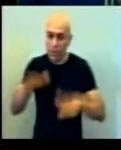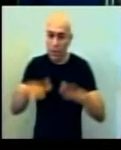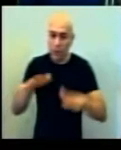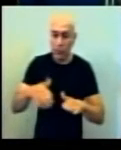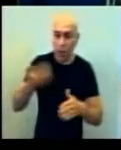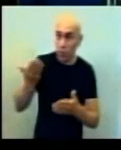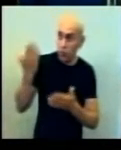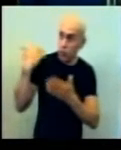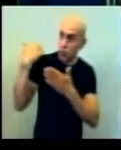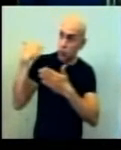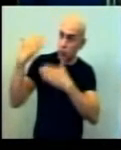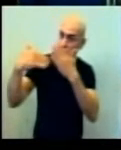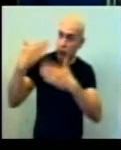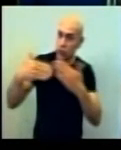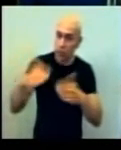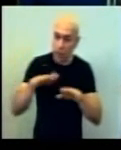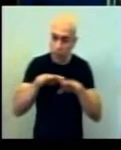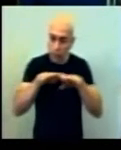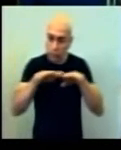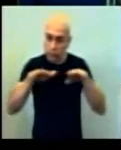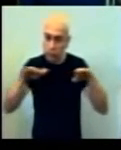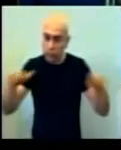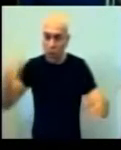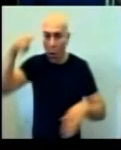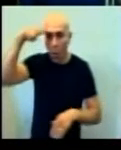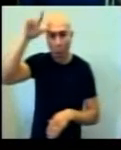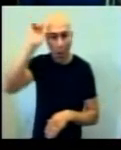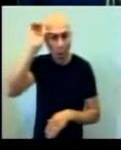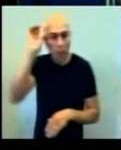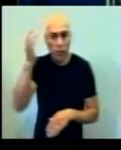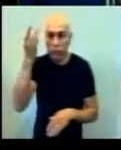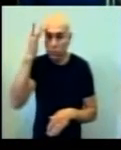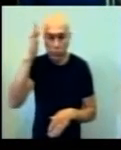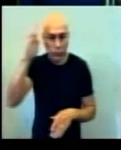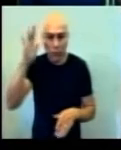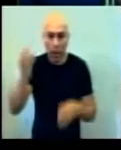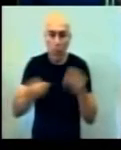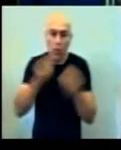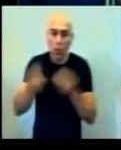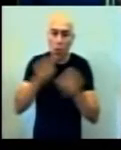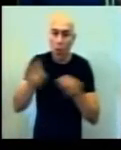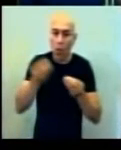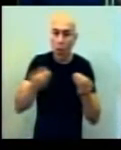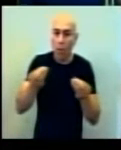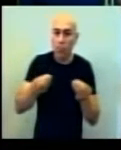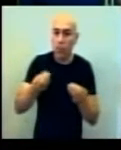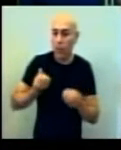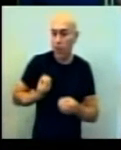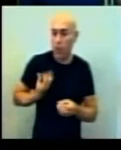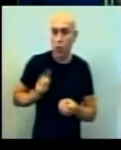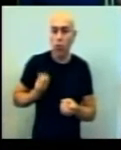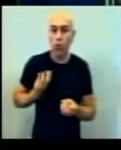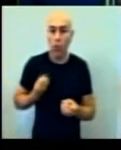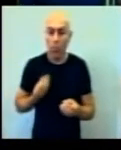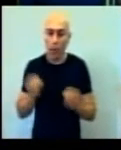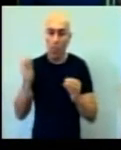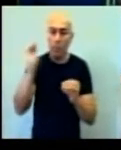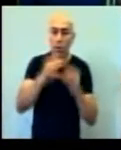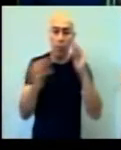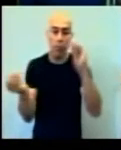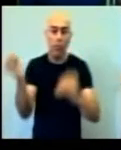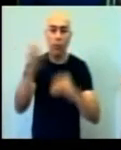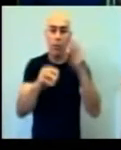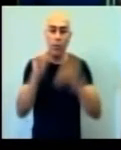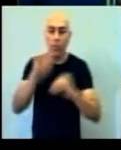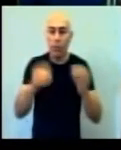últimos dias. Porém, ontem nós não conseguimos de forma alguma fazer uma exportação do banco de dados para uma análise.